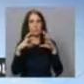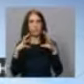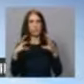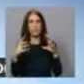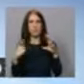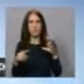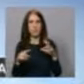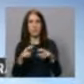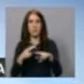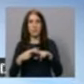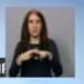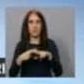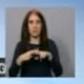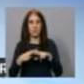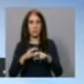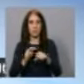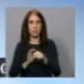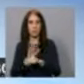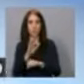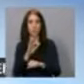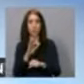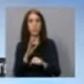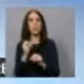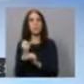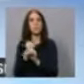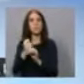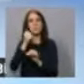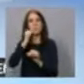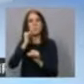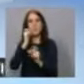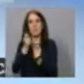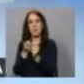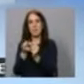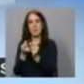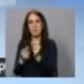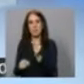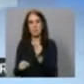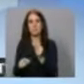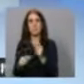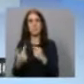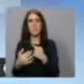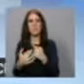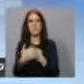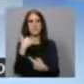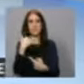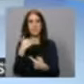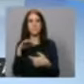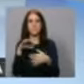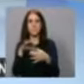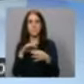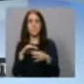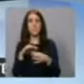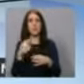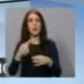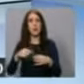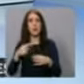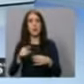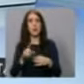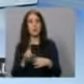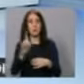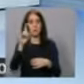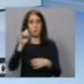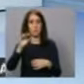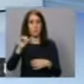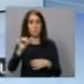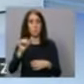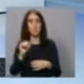no Atlântico a aproximar-se do arquipélago dos Açores. É um sistema frontal associado a uma depressão que se encontra a norte.